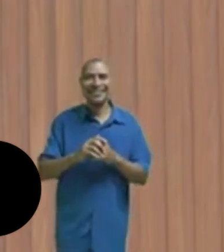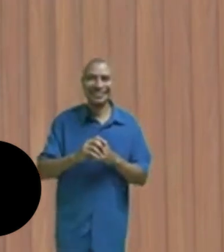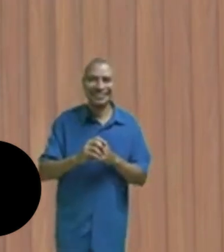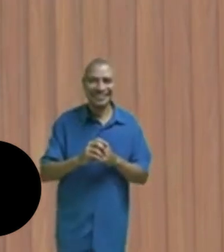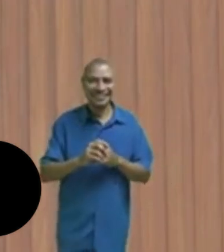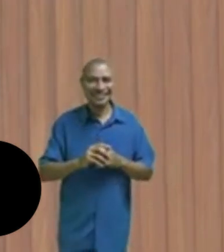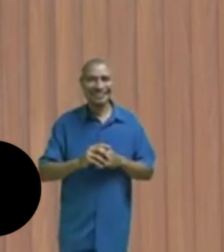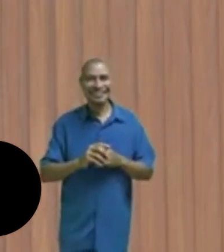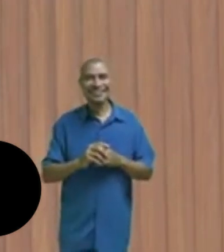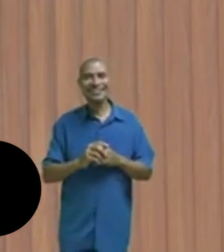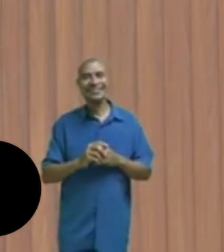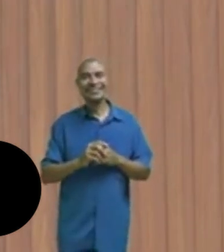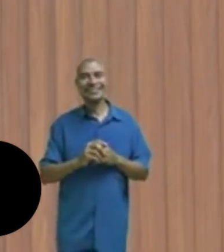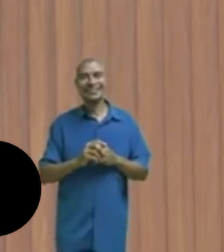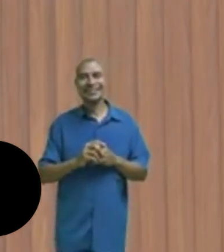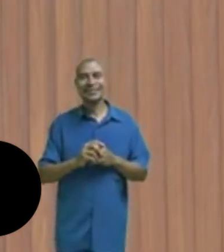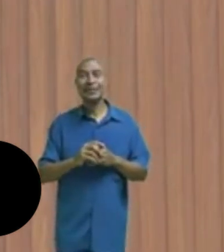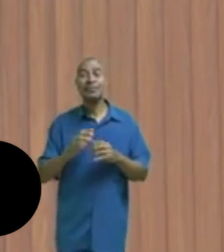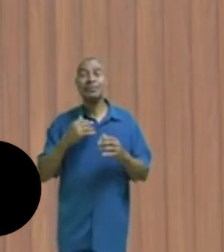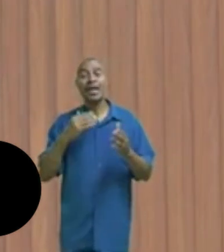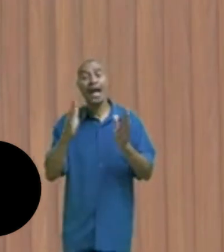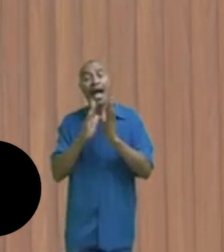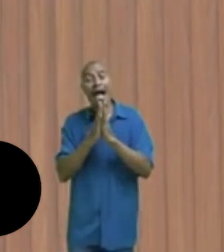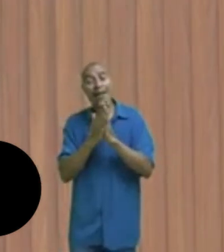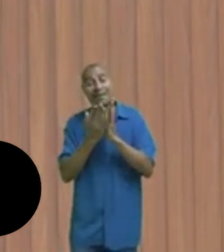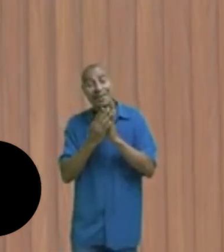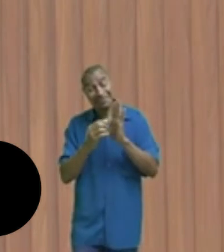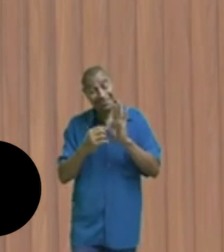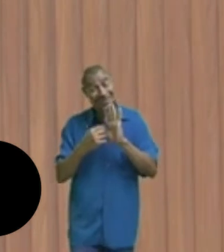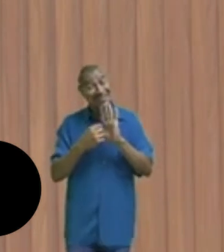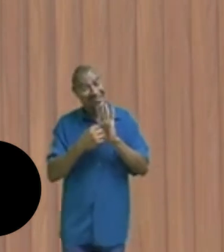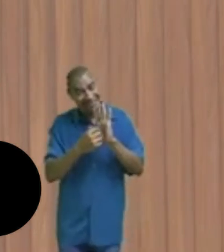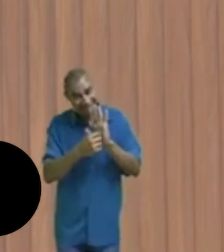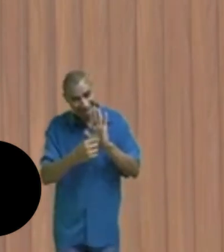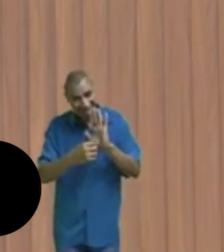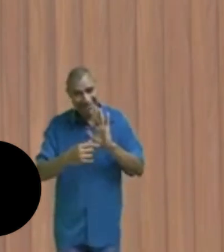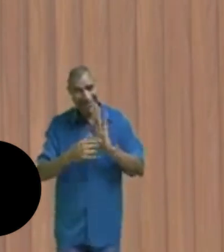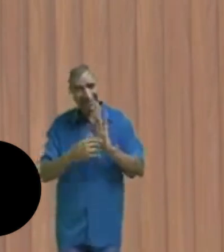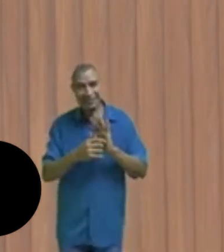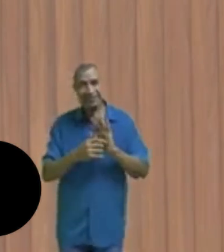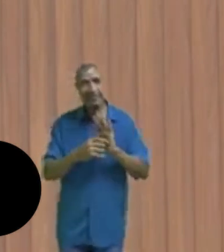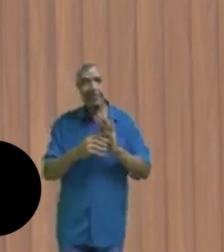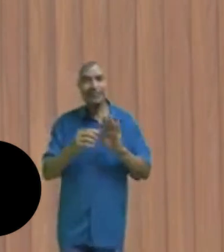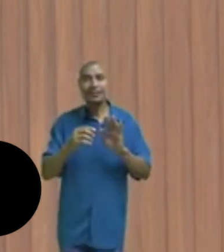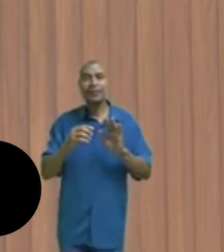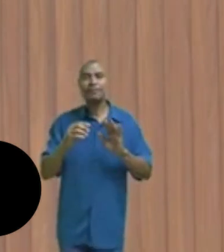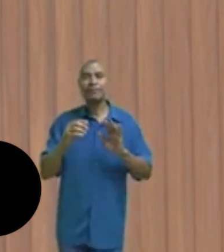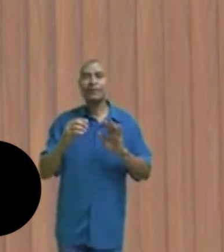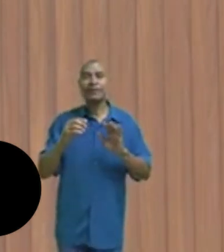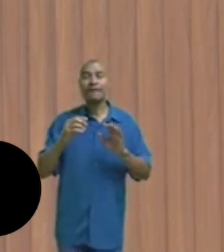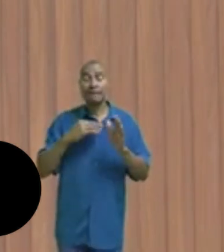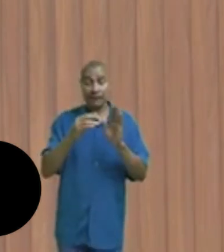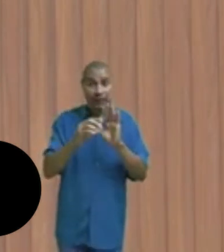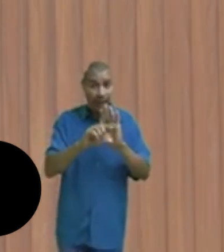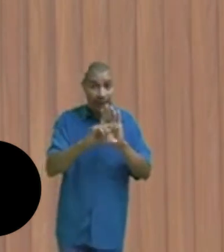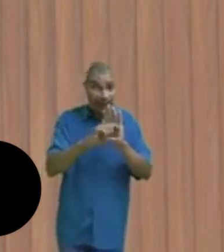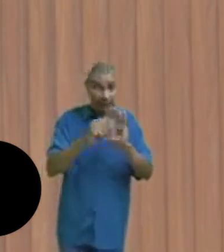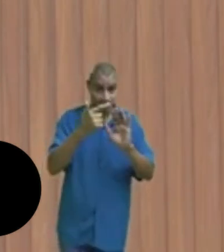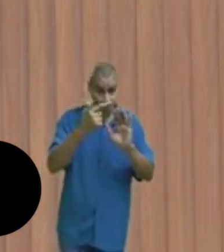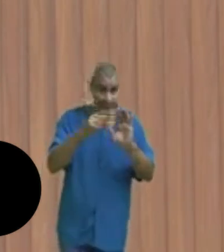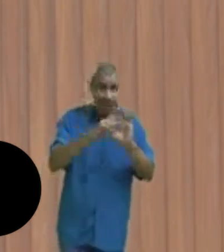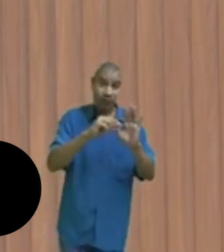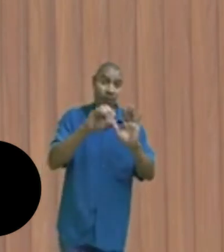Deus. Como diz o texto de Efésios 2, versículo 8 e versículo 9.